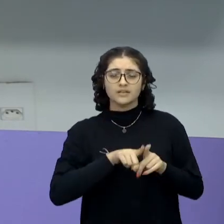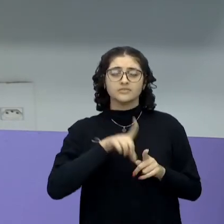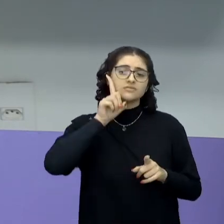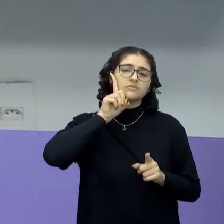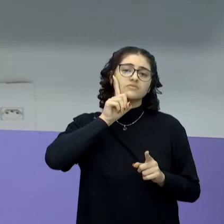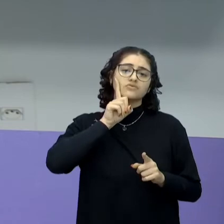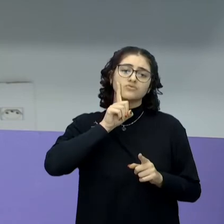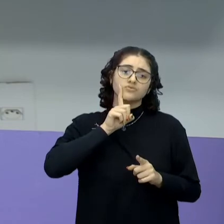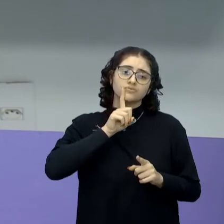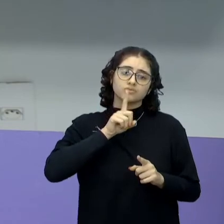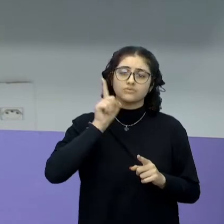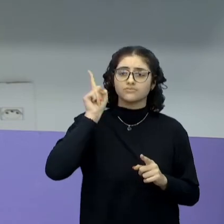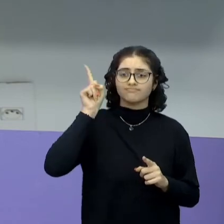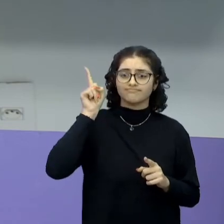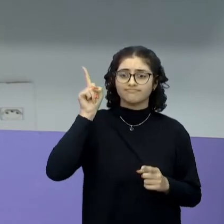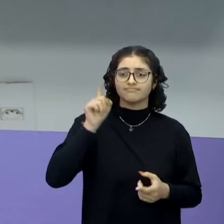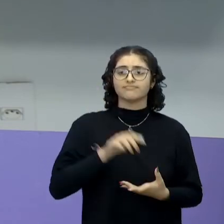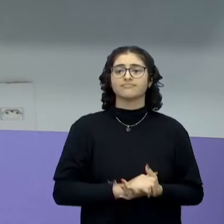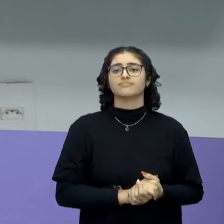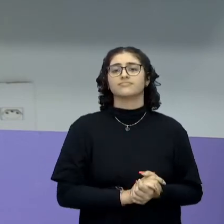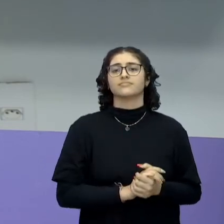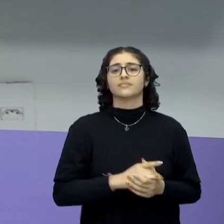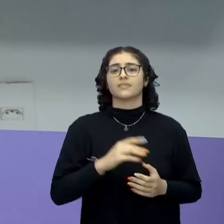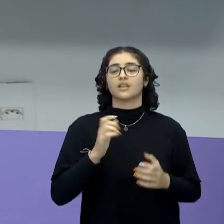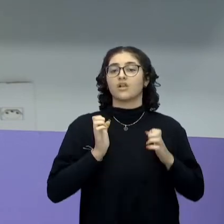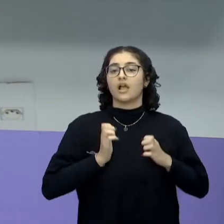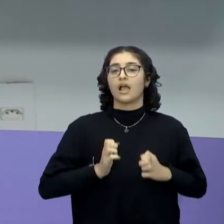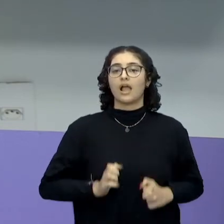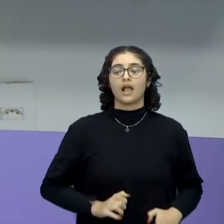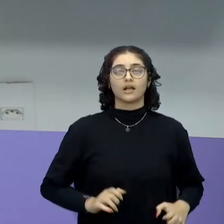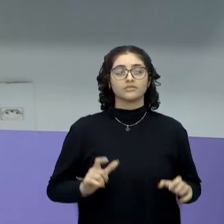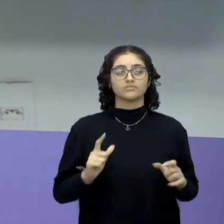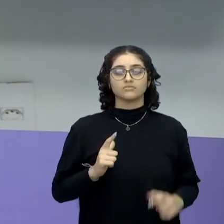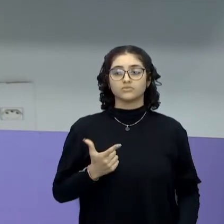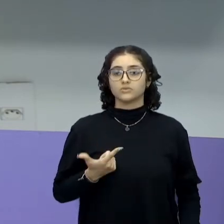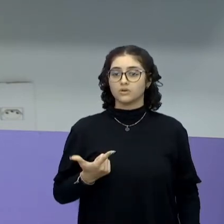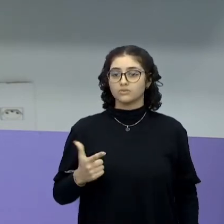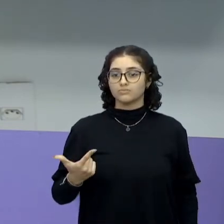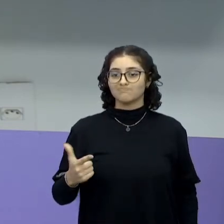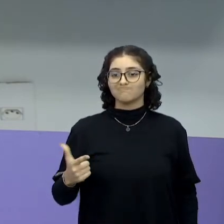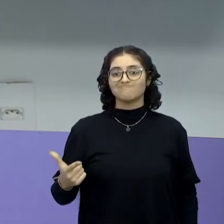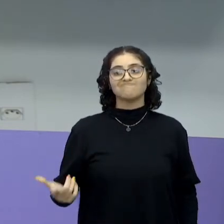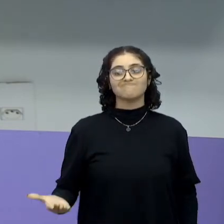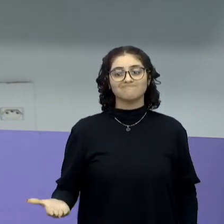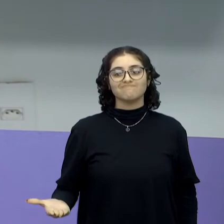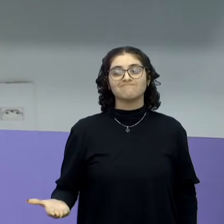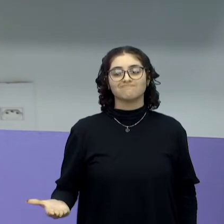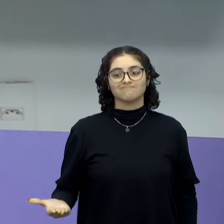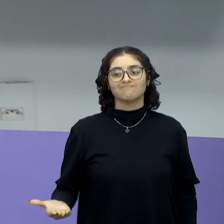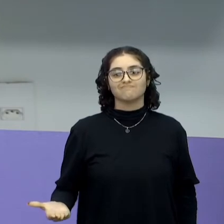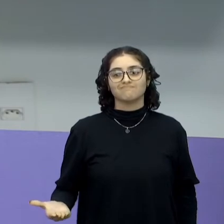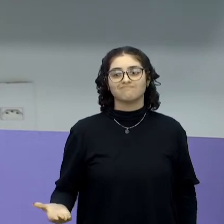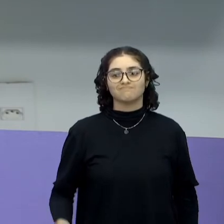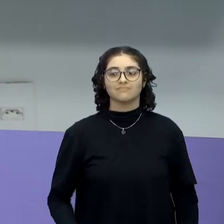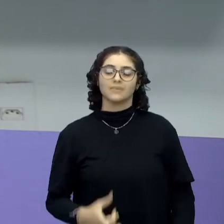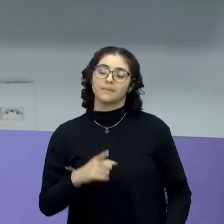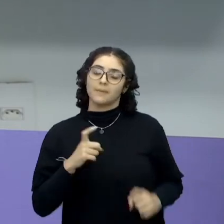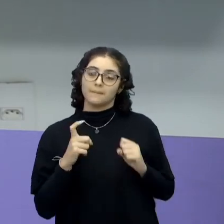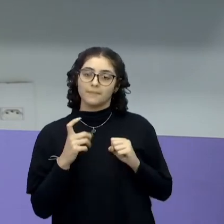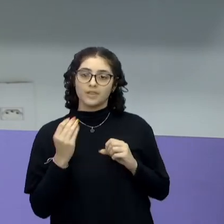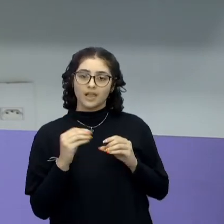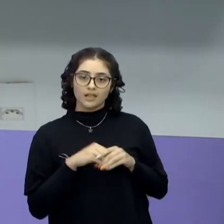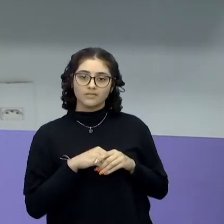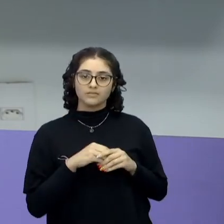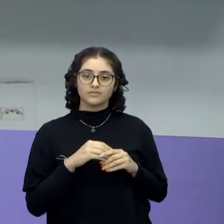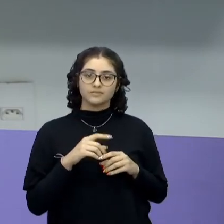Unidos referentes à falta de ética no comportamento, né, de comitês de ética em hospitais,